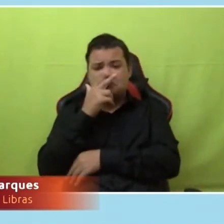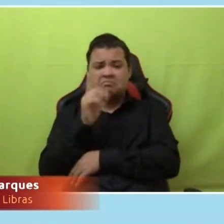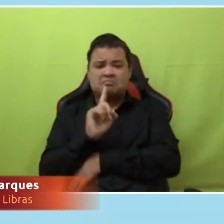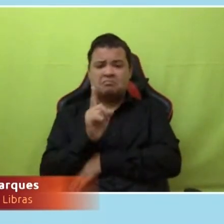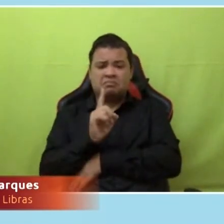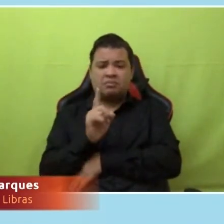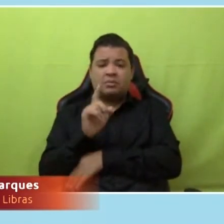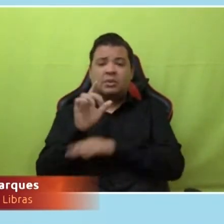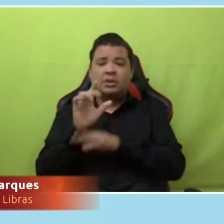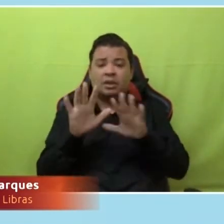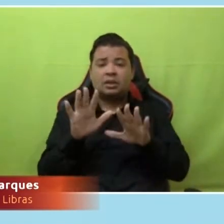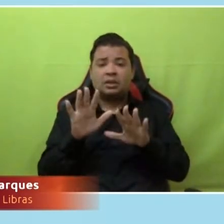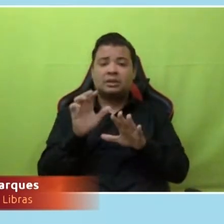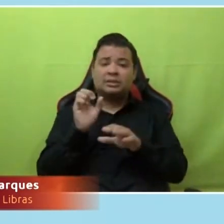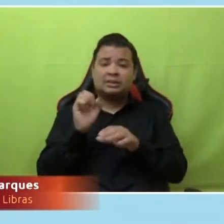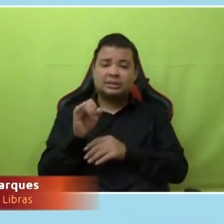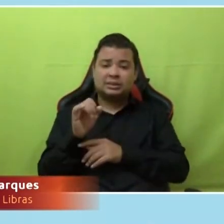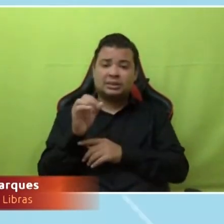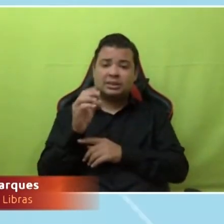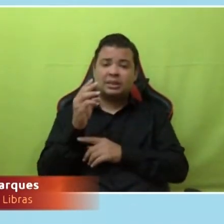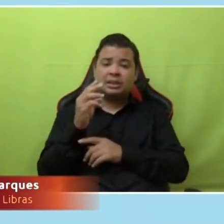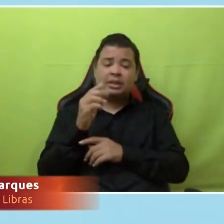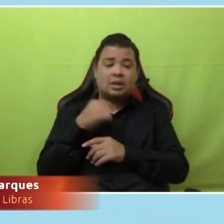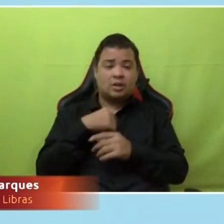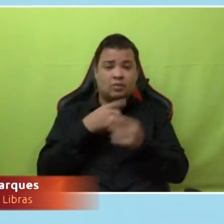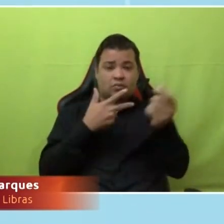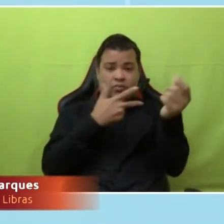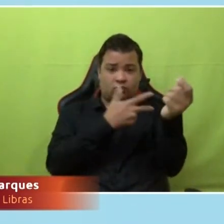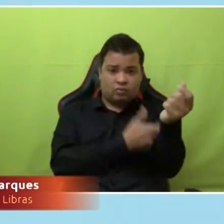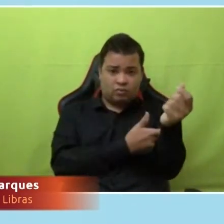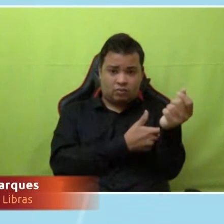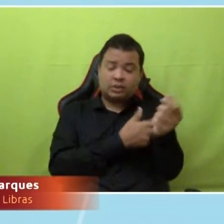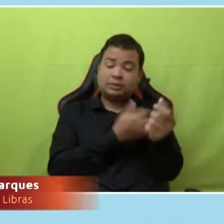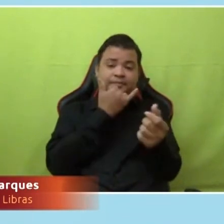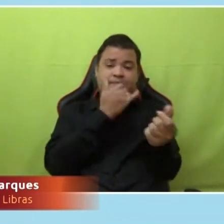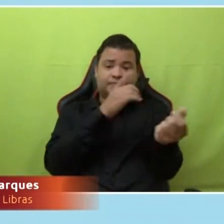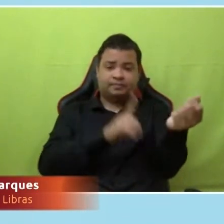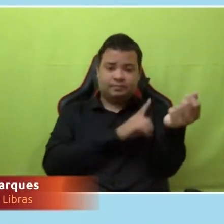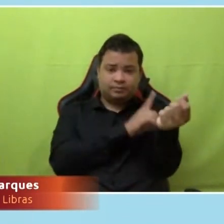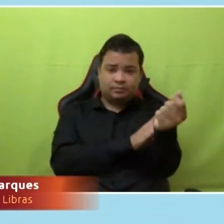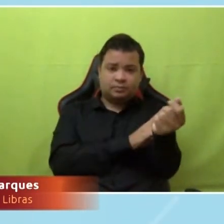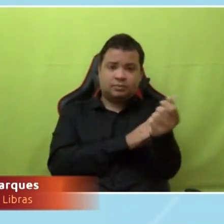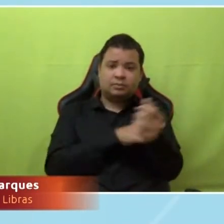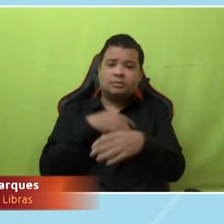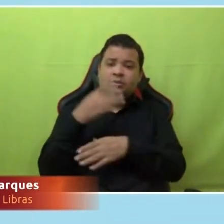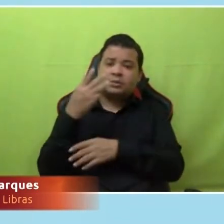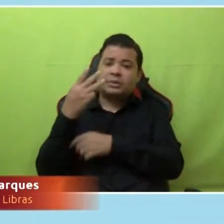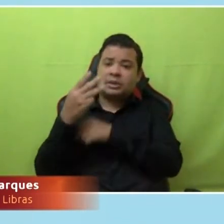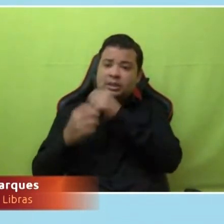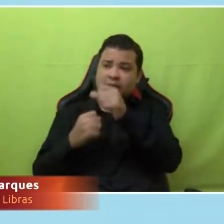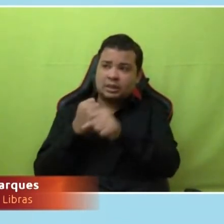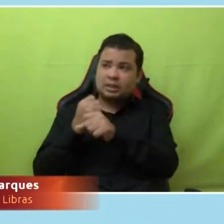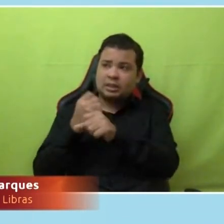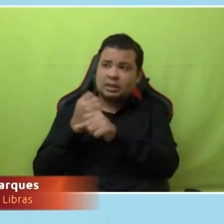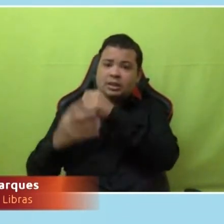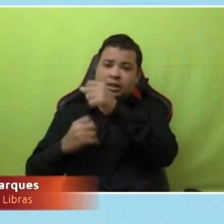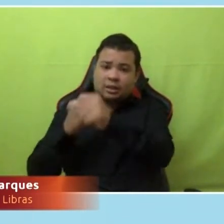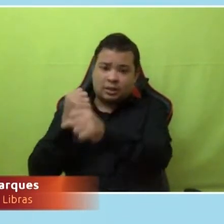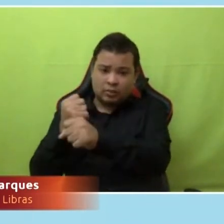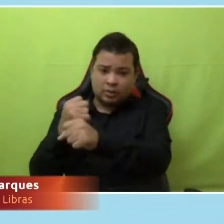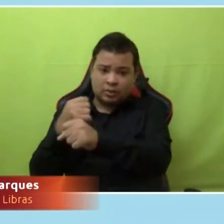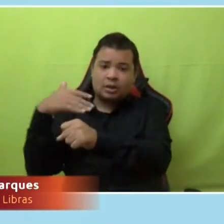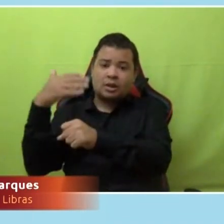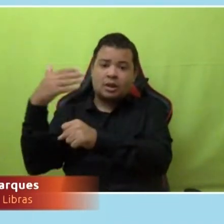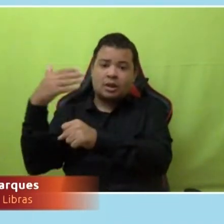de 3, 4 anos da minha primeira infecção, se eu fizer a segunda, 3, 4 anos depois da minha primeira, o meu risco de ser grave